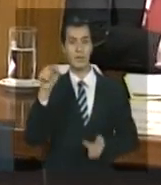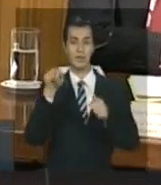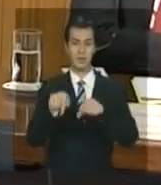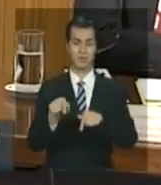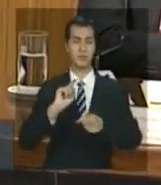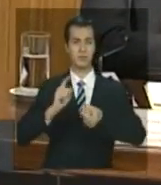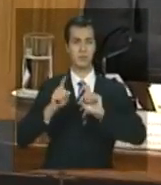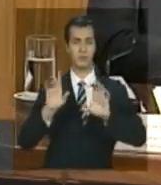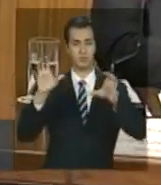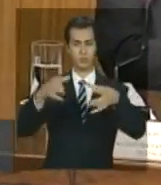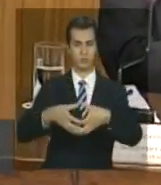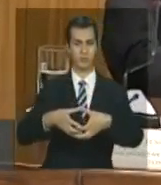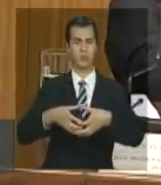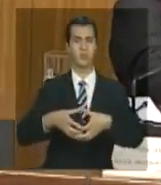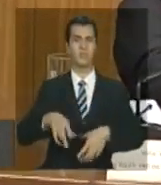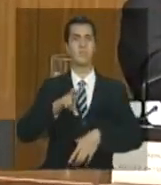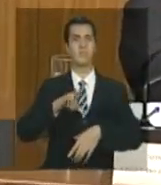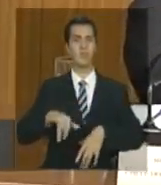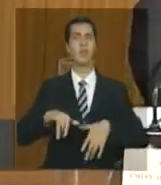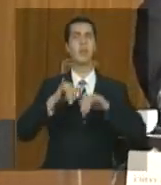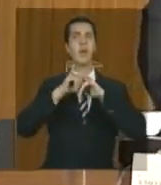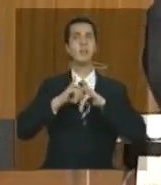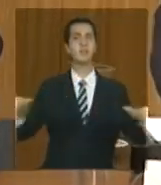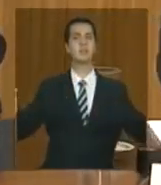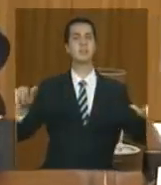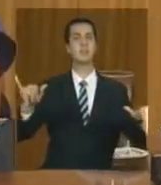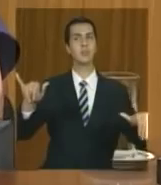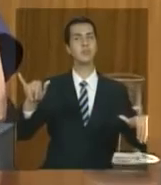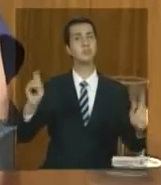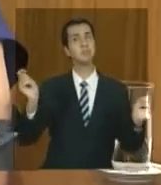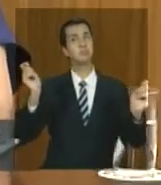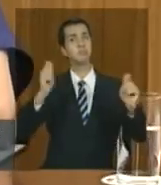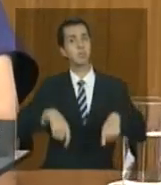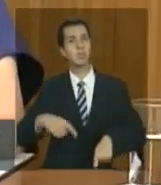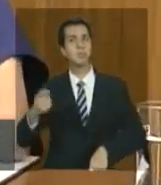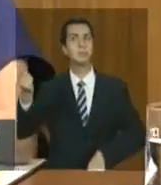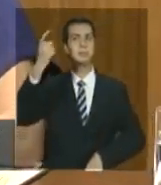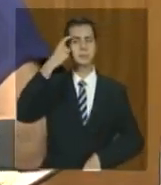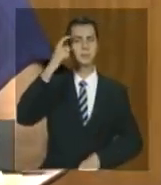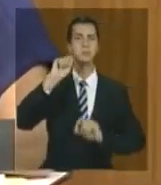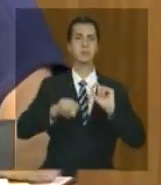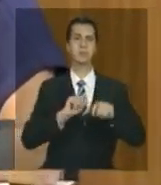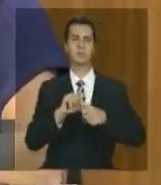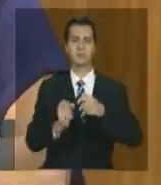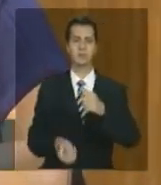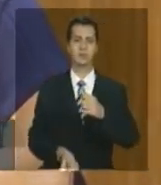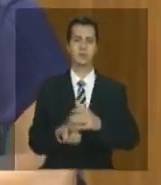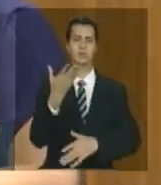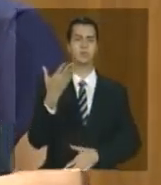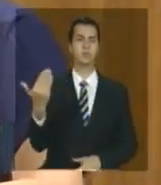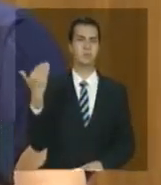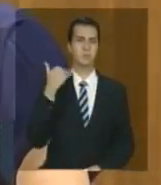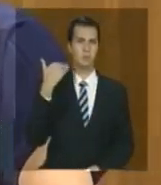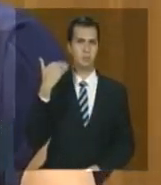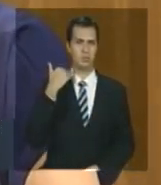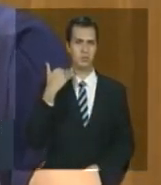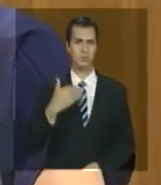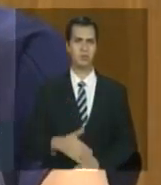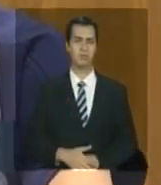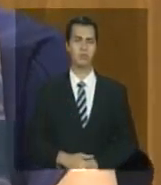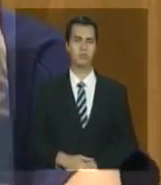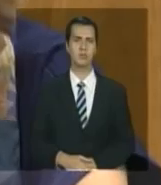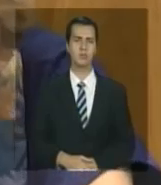resultar apenas o anúncio da intenção de estudar a possibilidade de constituição desse banco e deverá